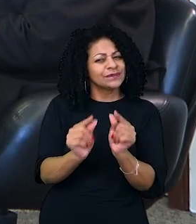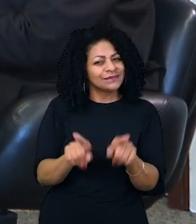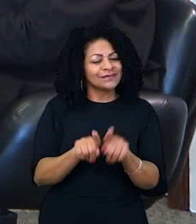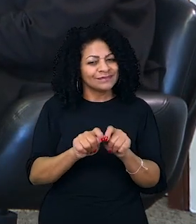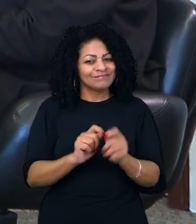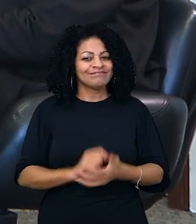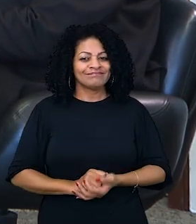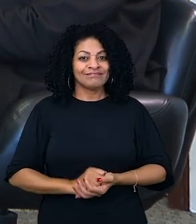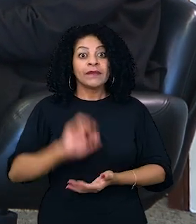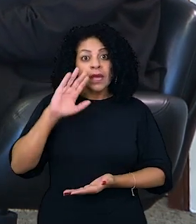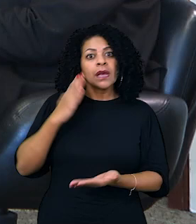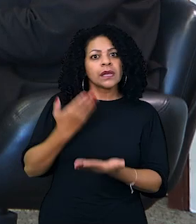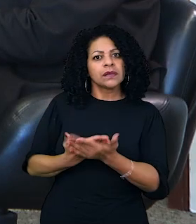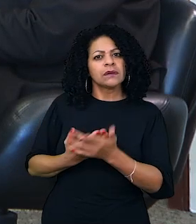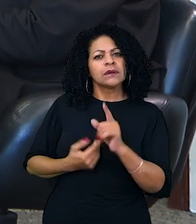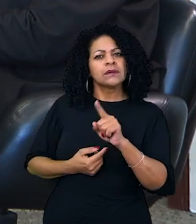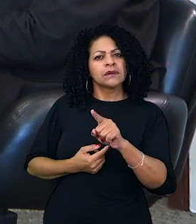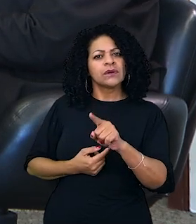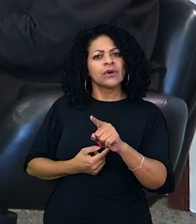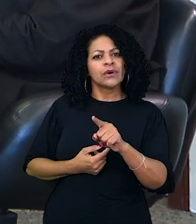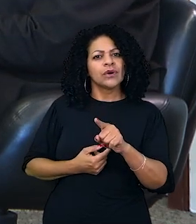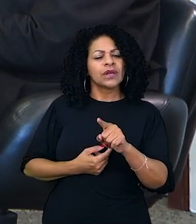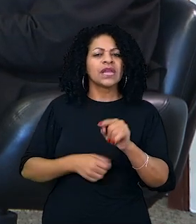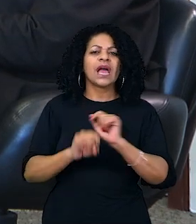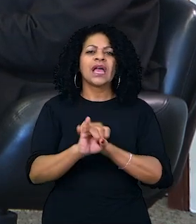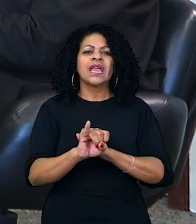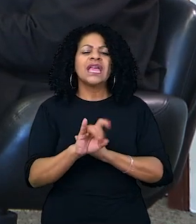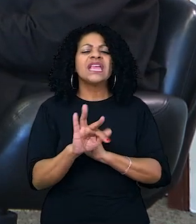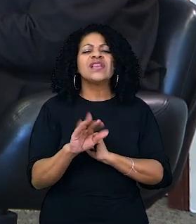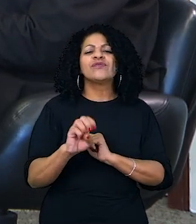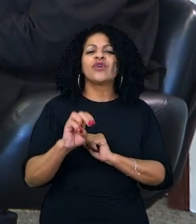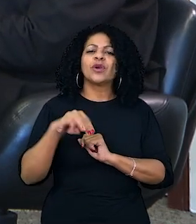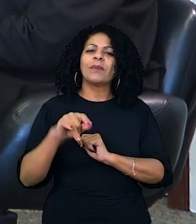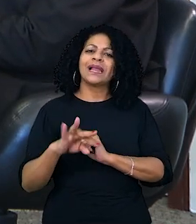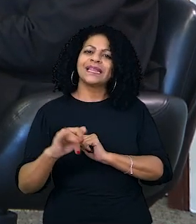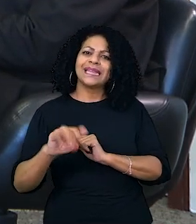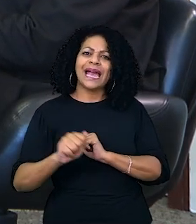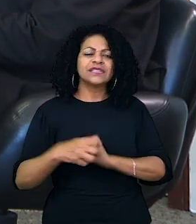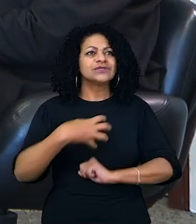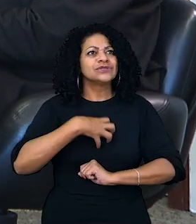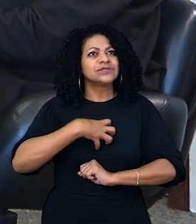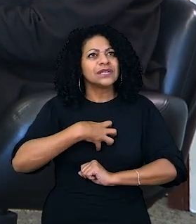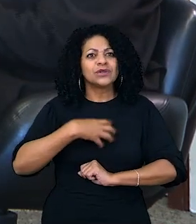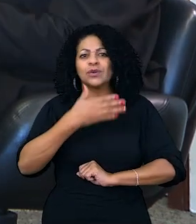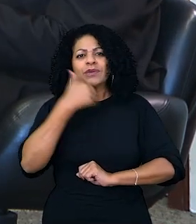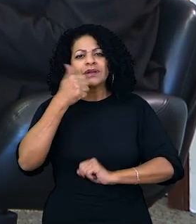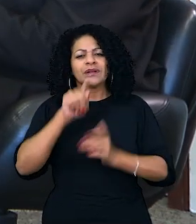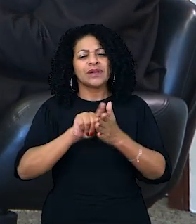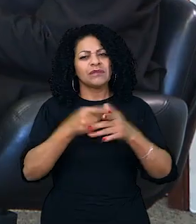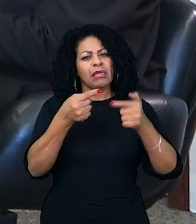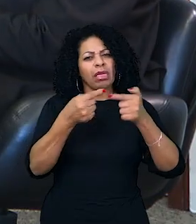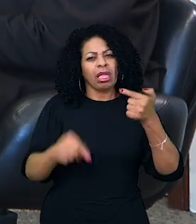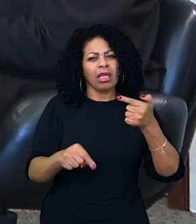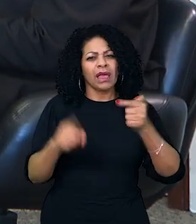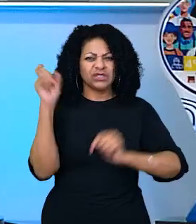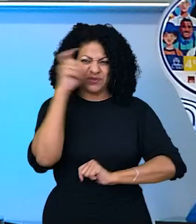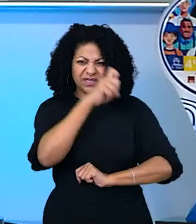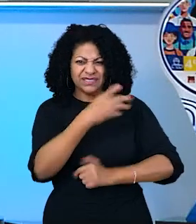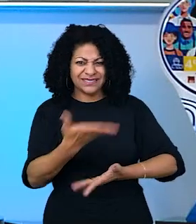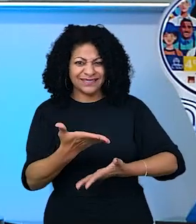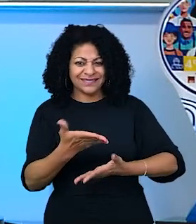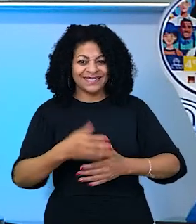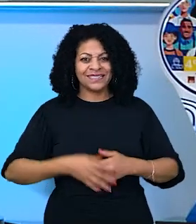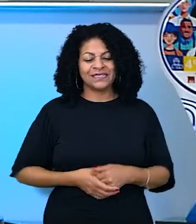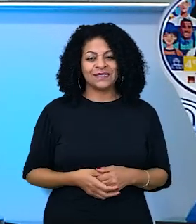O senhor acredita que a informalidade e as novas formas de trabalho elas dificultam essa atuação também? Nós